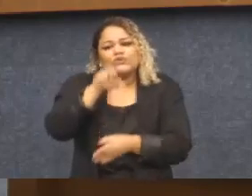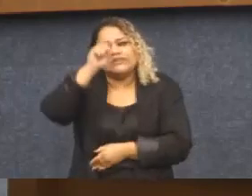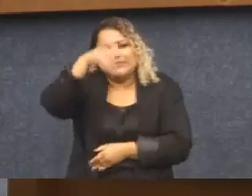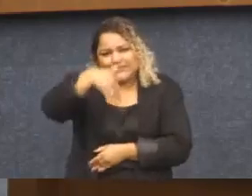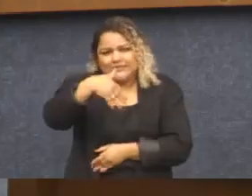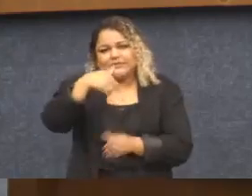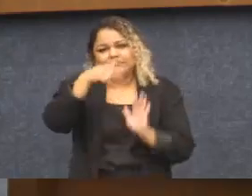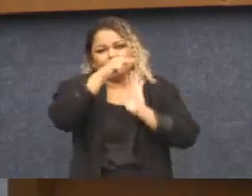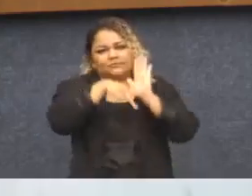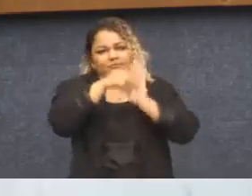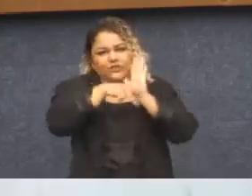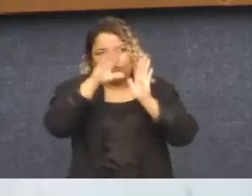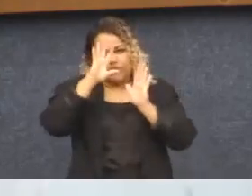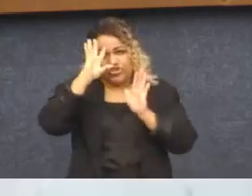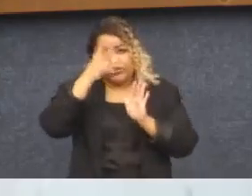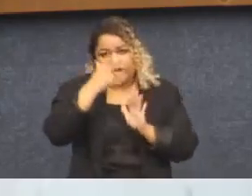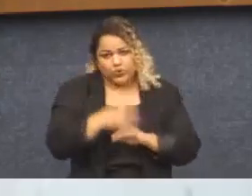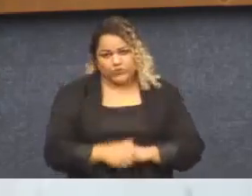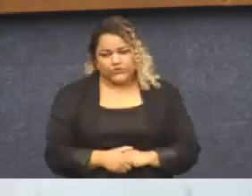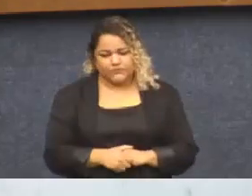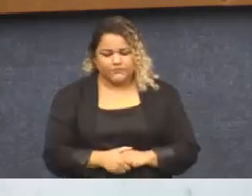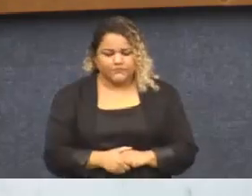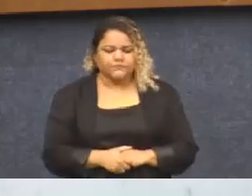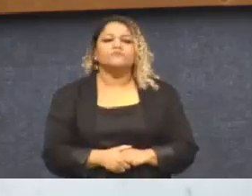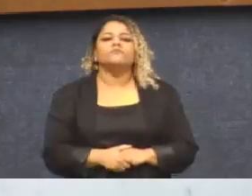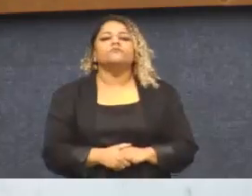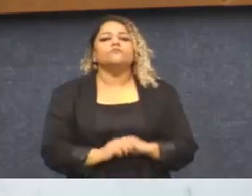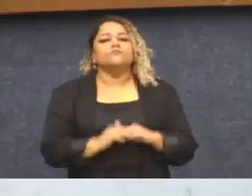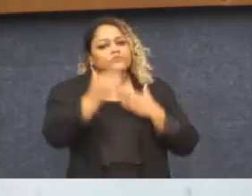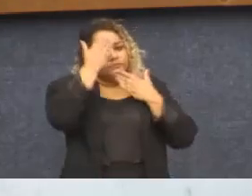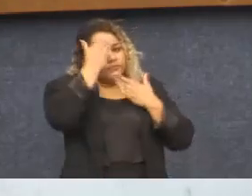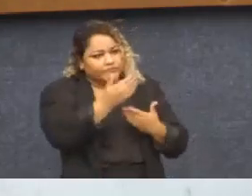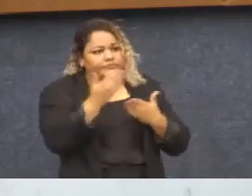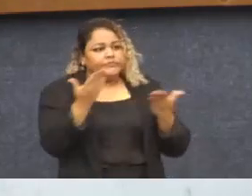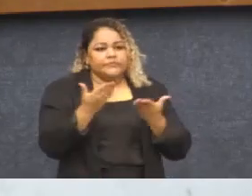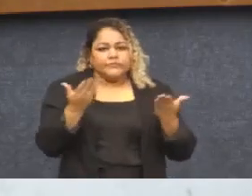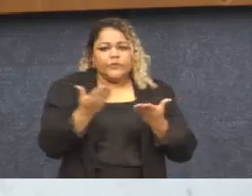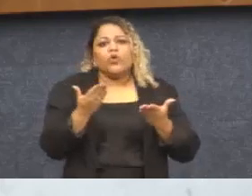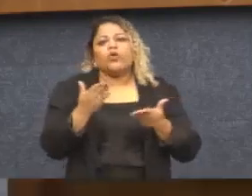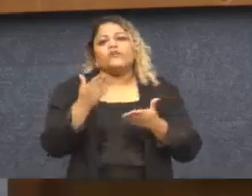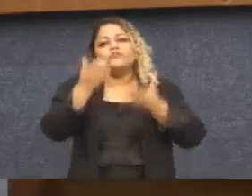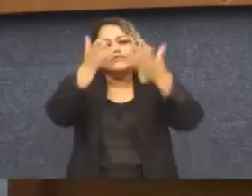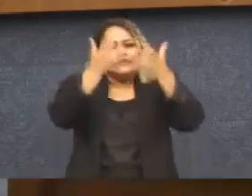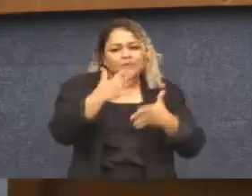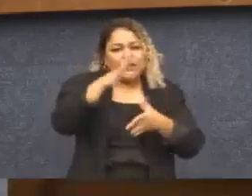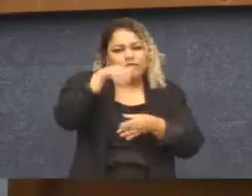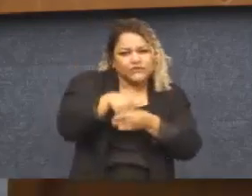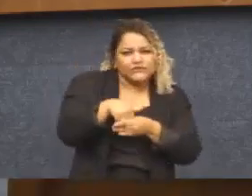resolução. Obrigado, vereador. Para encaminhar a votação, o vereador Braulio Lara.